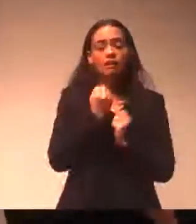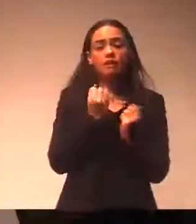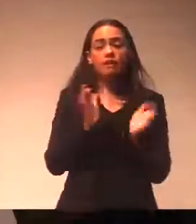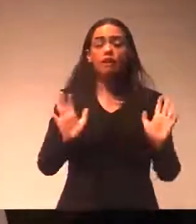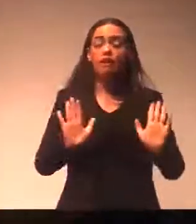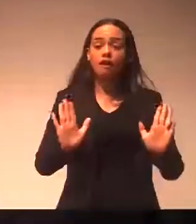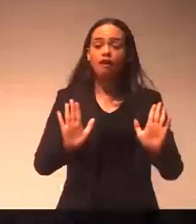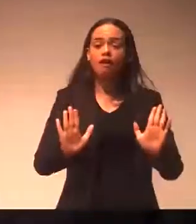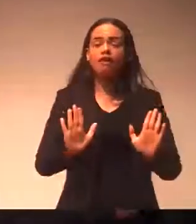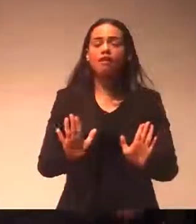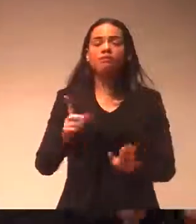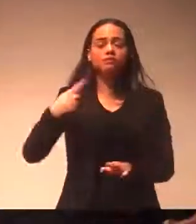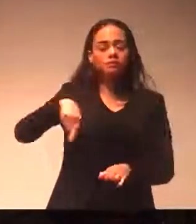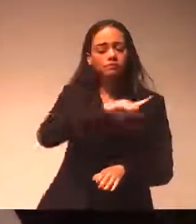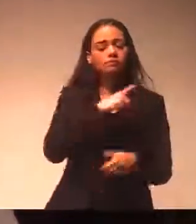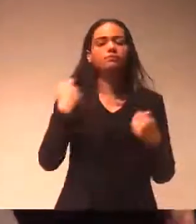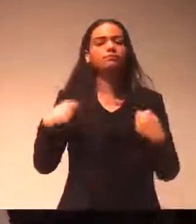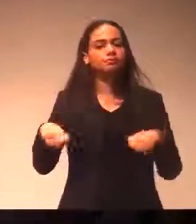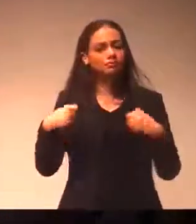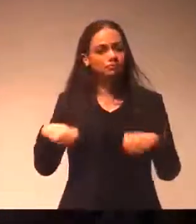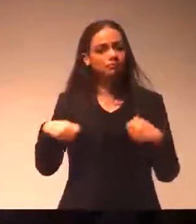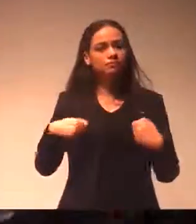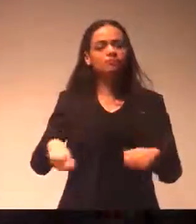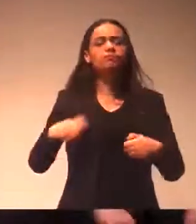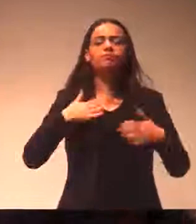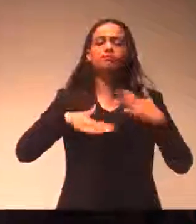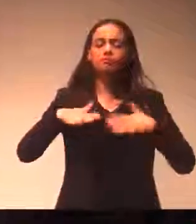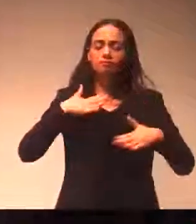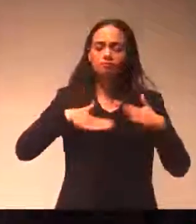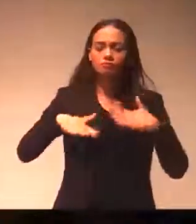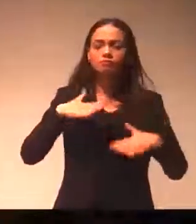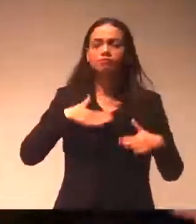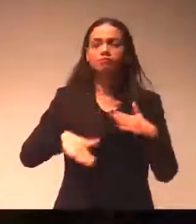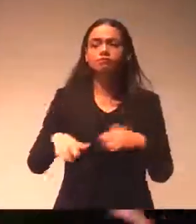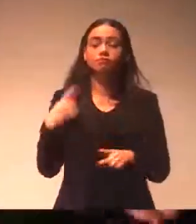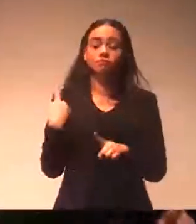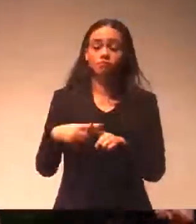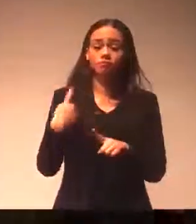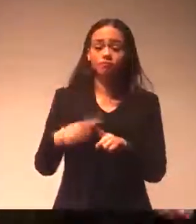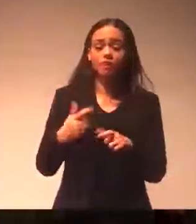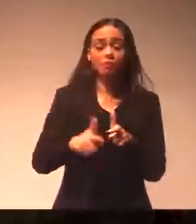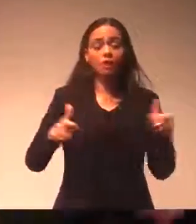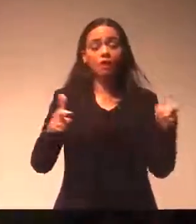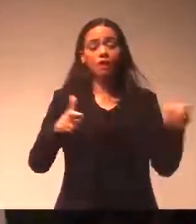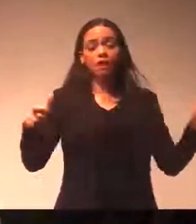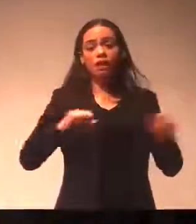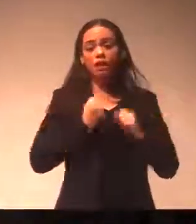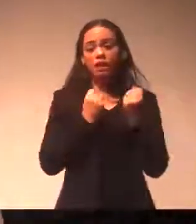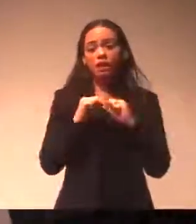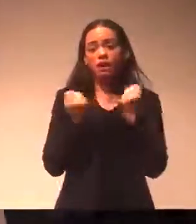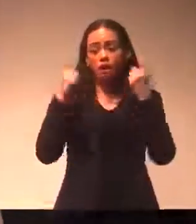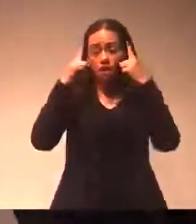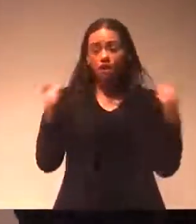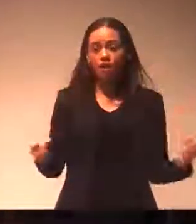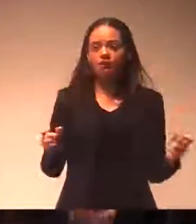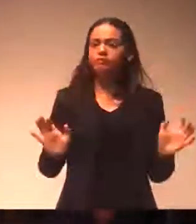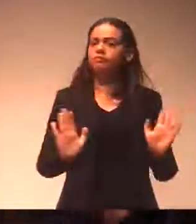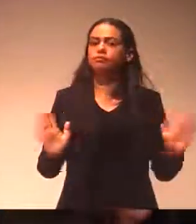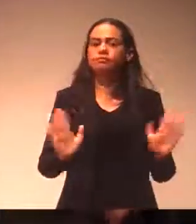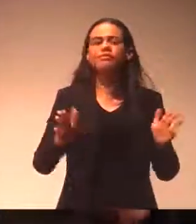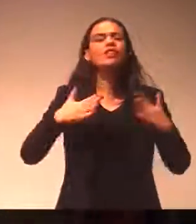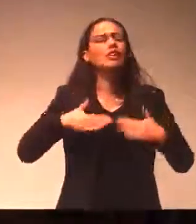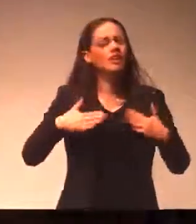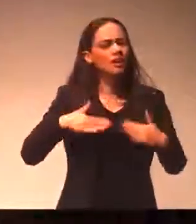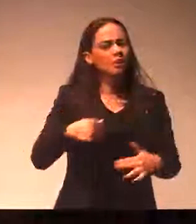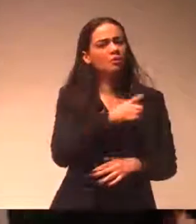vai vendo o ovo da serpente sendo gestado, Então, gente, muita calma, vamos